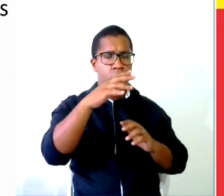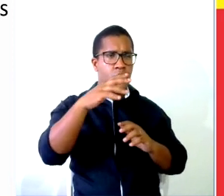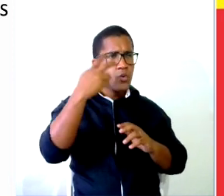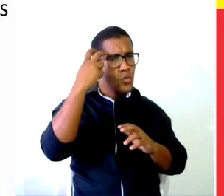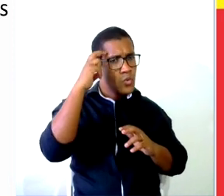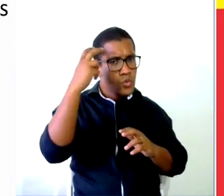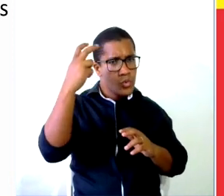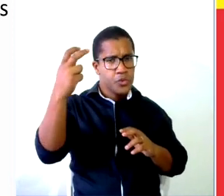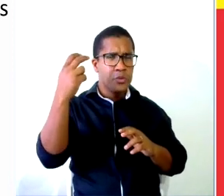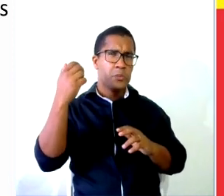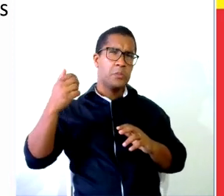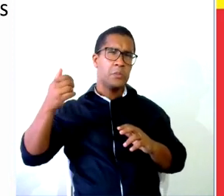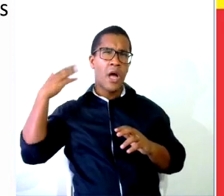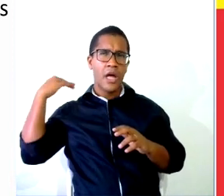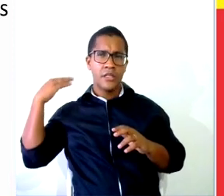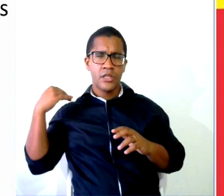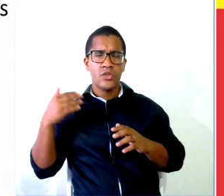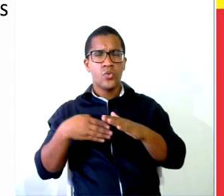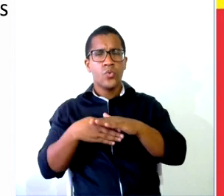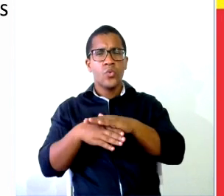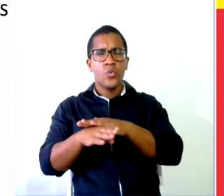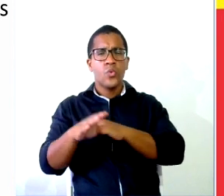suas culturas de origem,